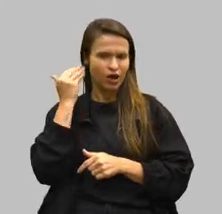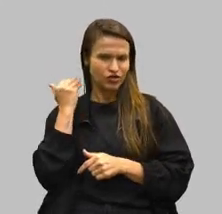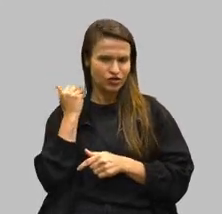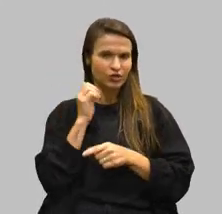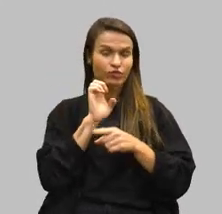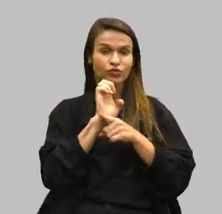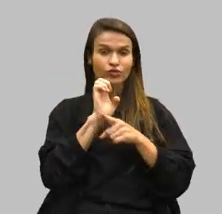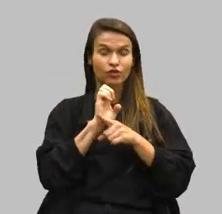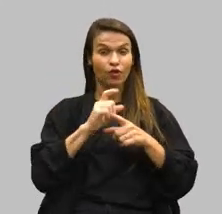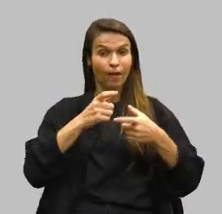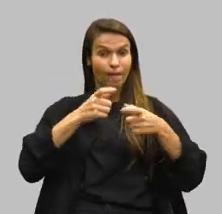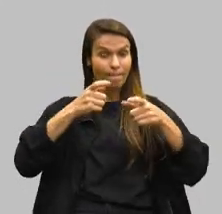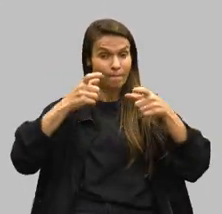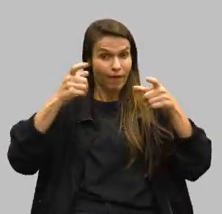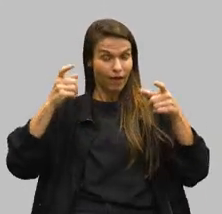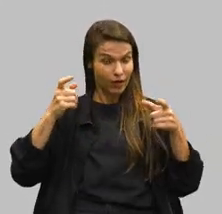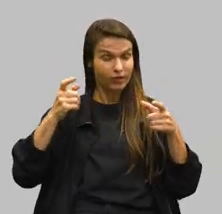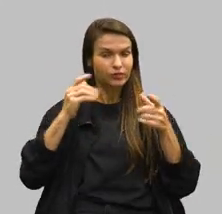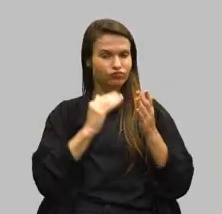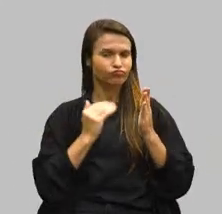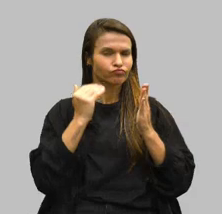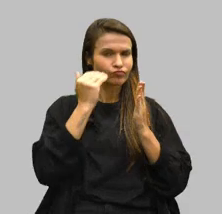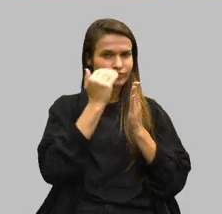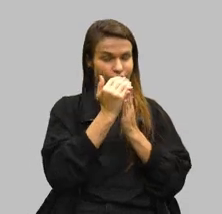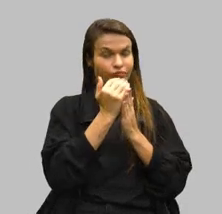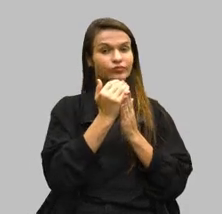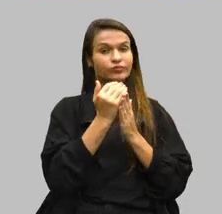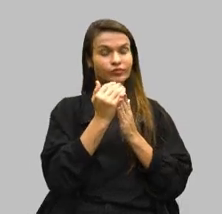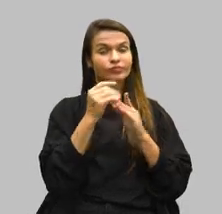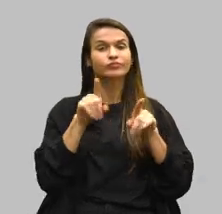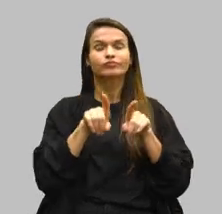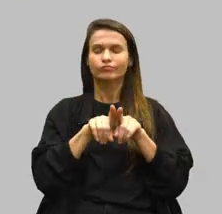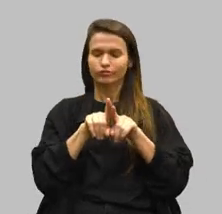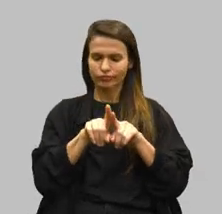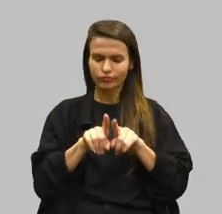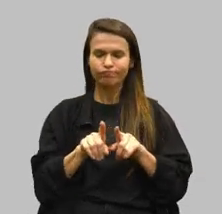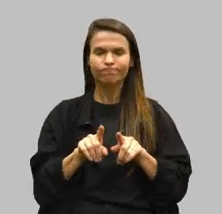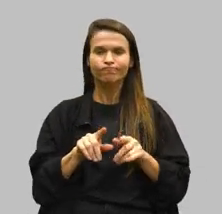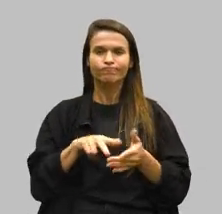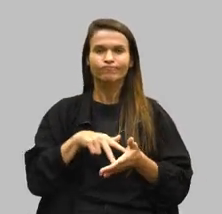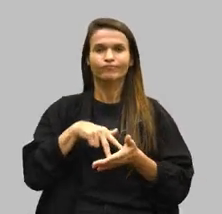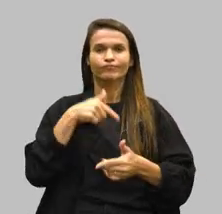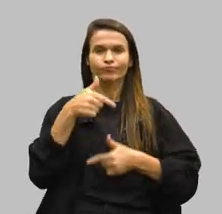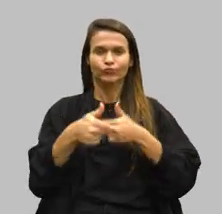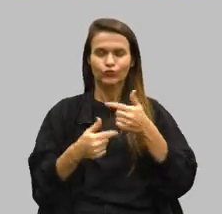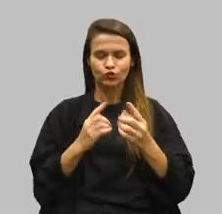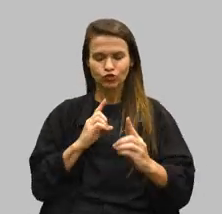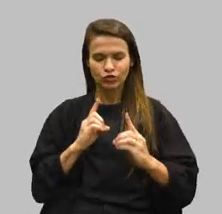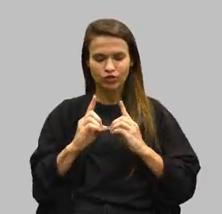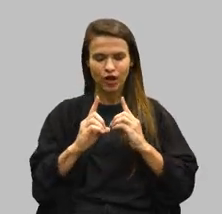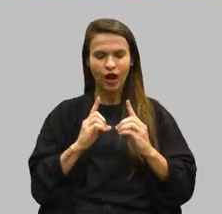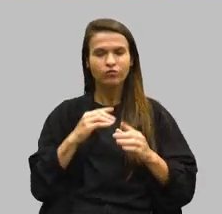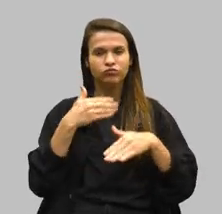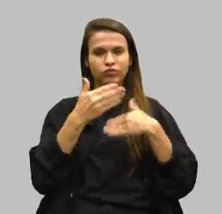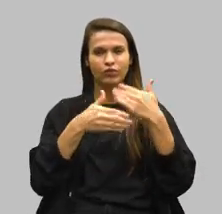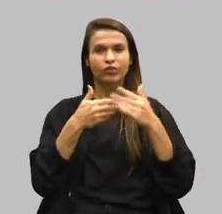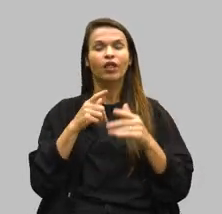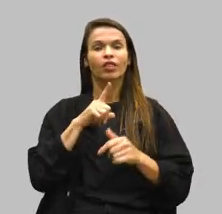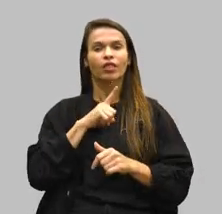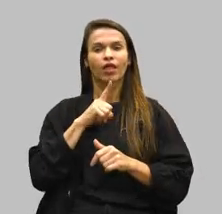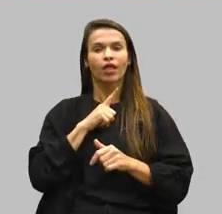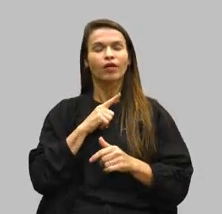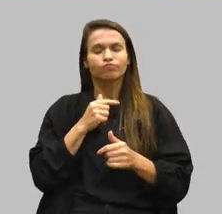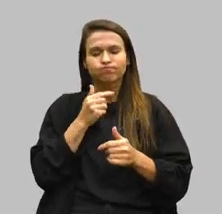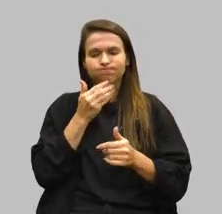estamos ampliando ainda mais esse aumento e ainda trabalharei firmemente com diálogo com construção para que tenhamos em